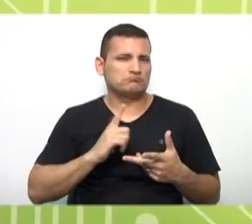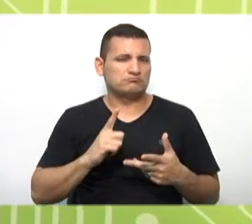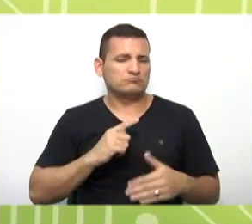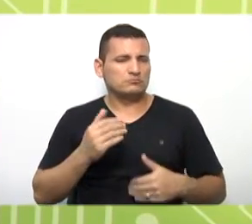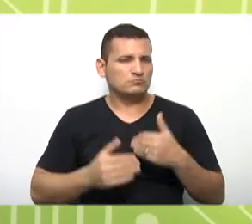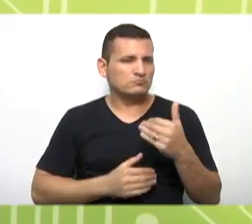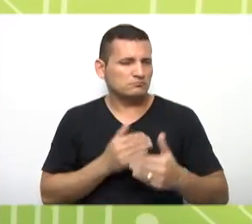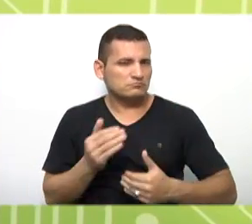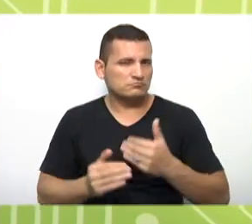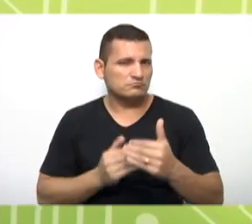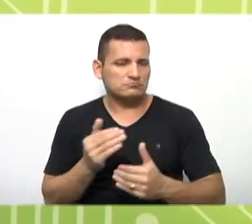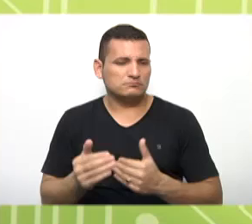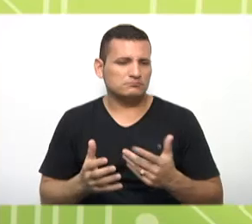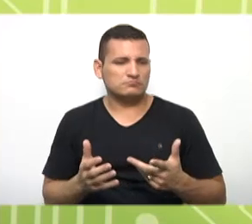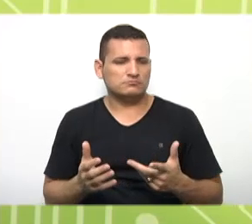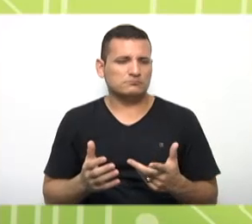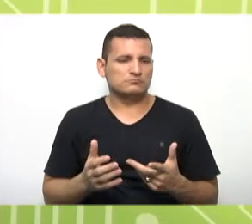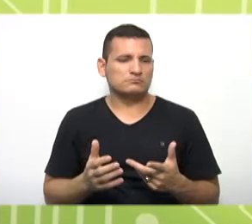de